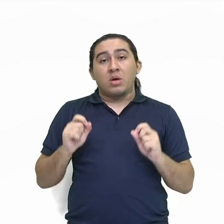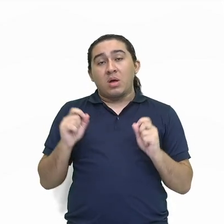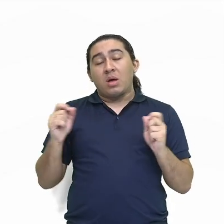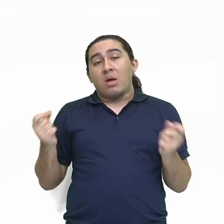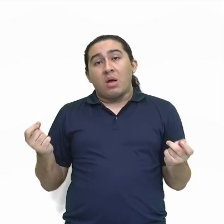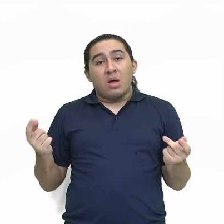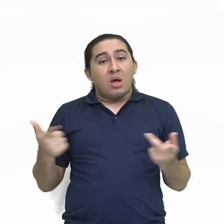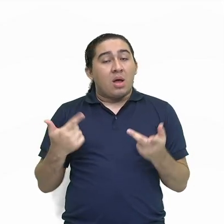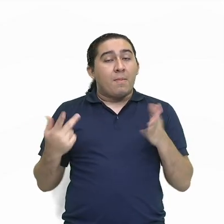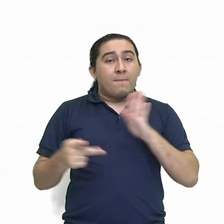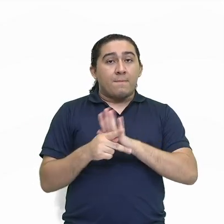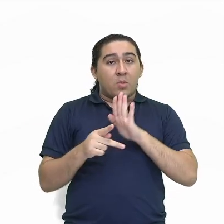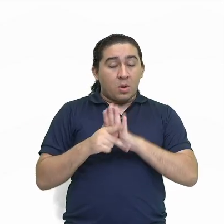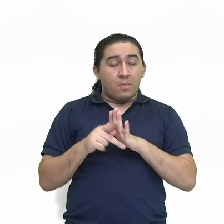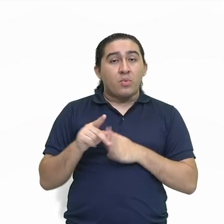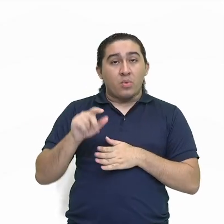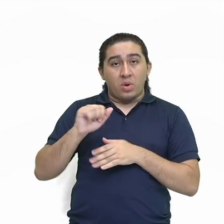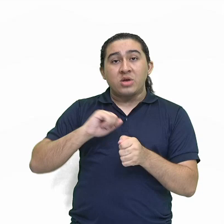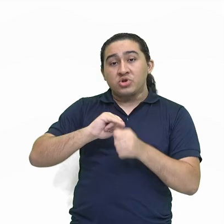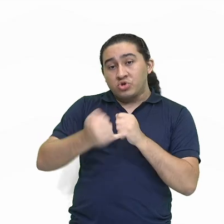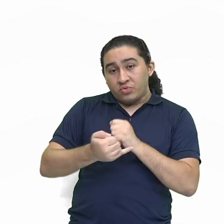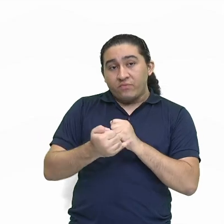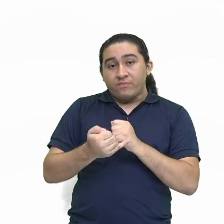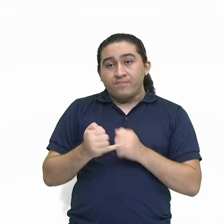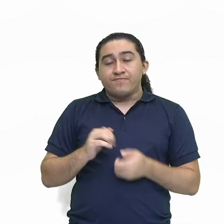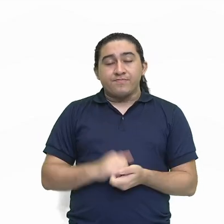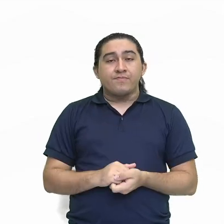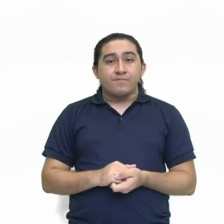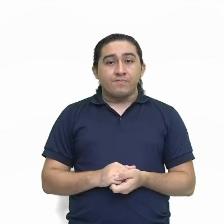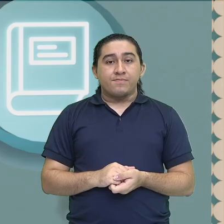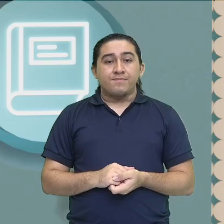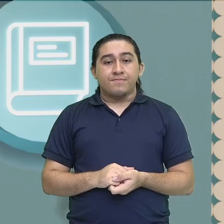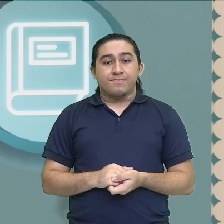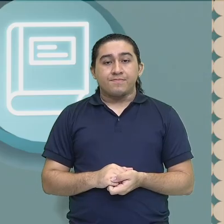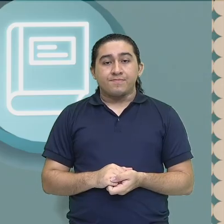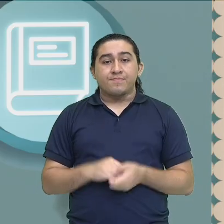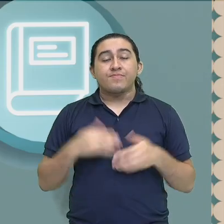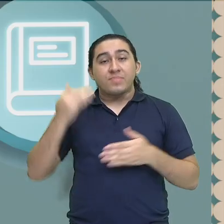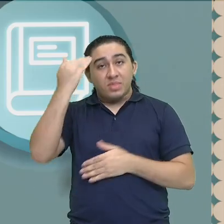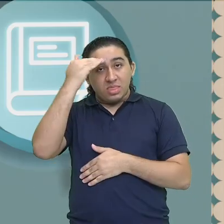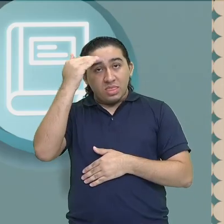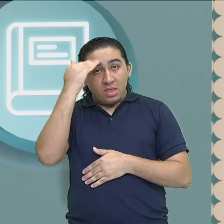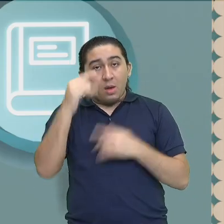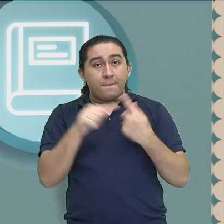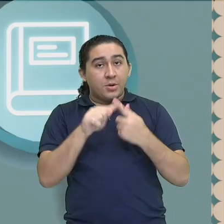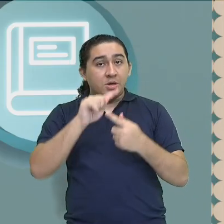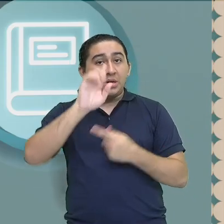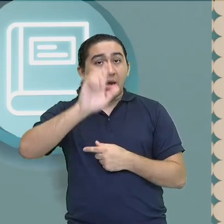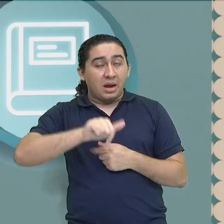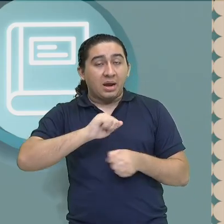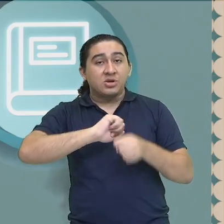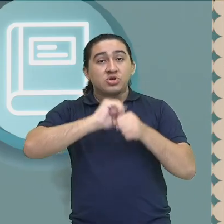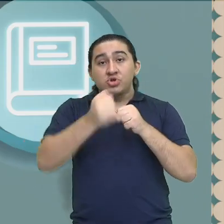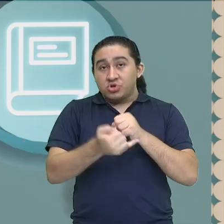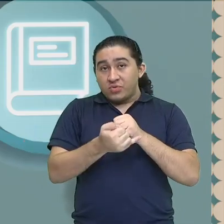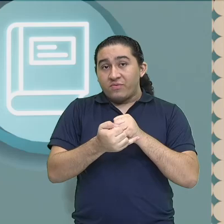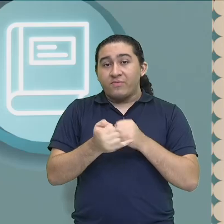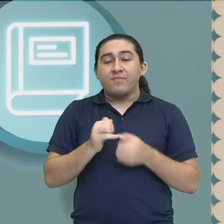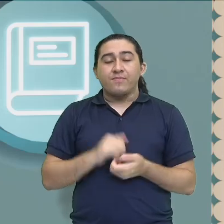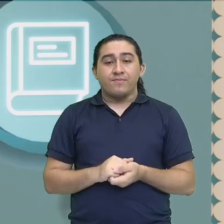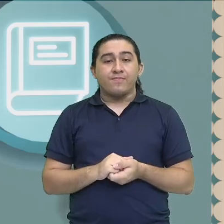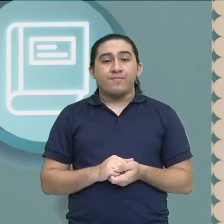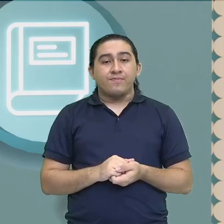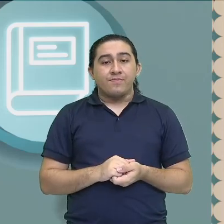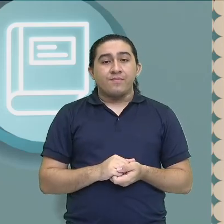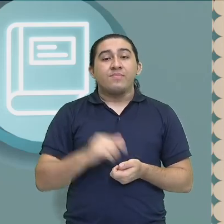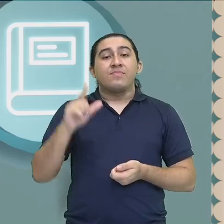valor de um adjetivo, que é o desonesto. Compreender o porquê que é adjetiva? Né? Então,